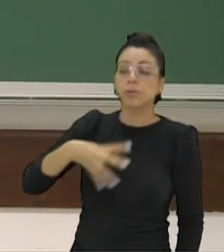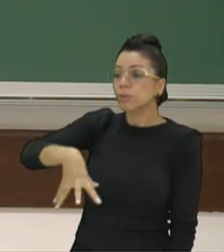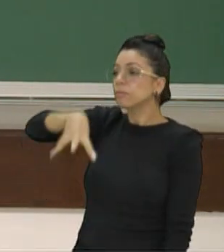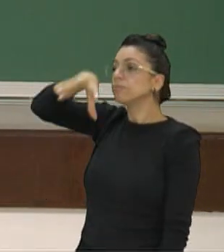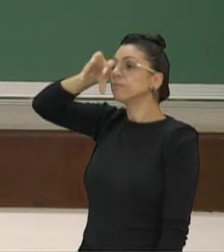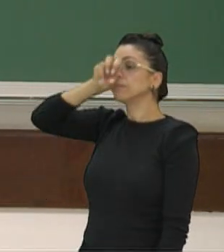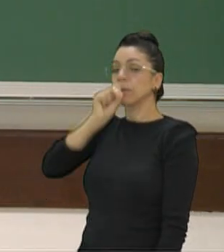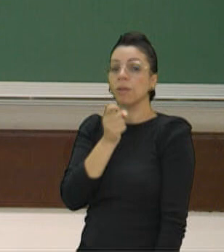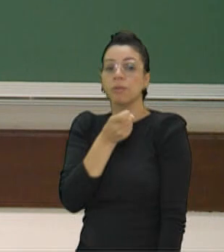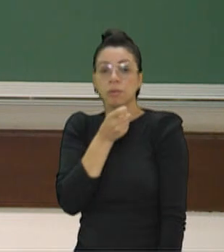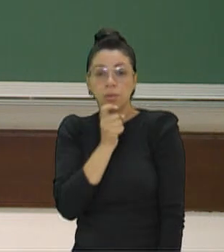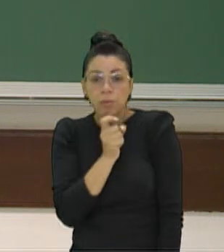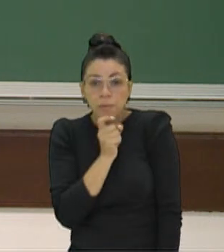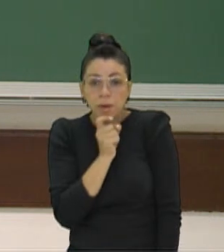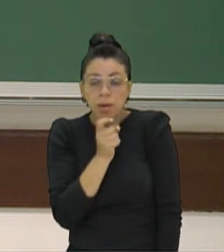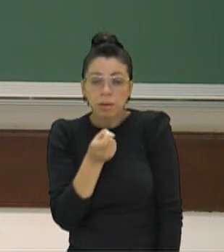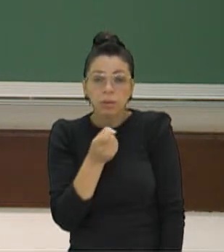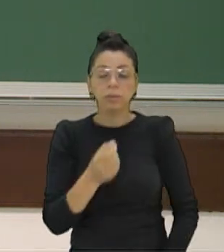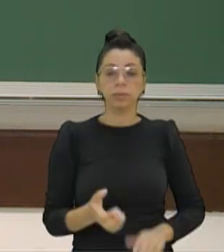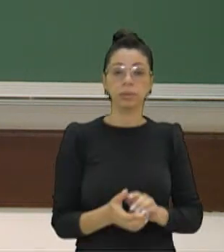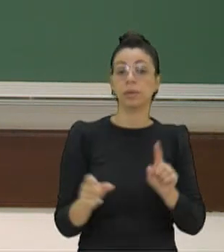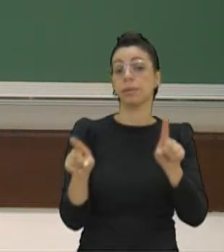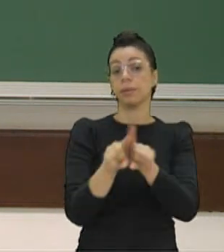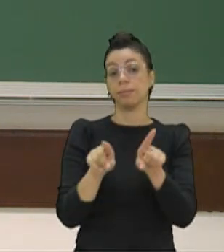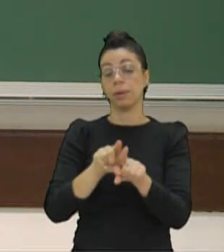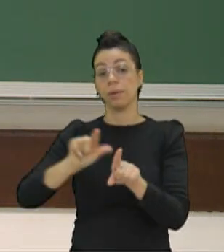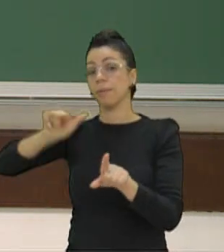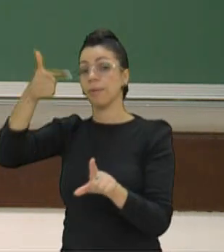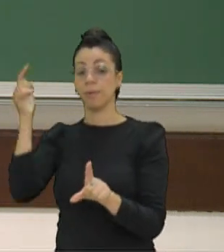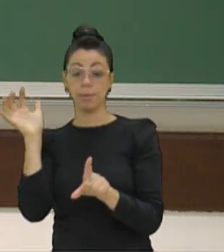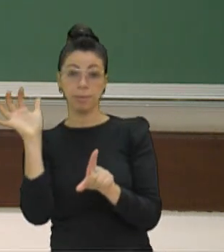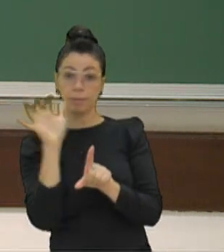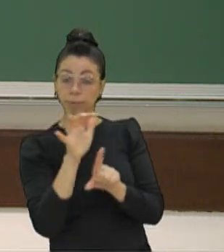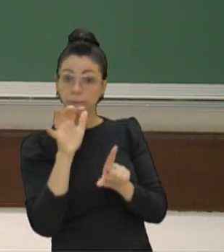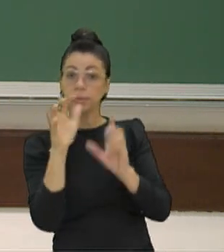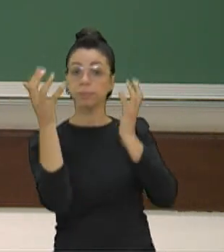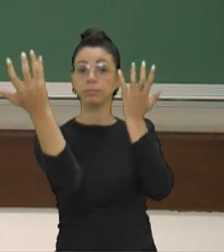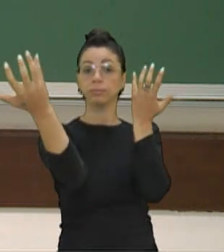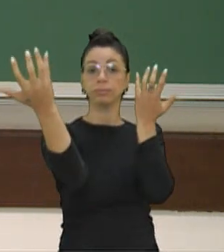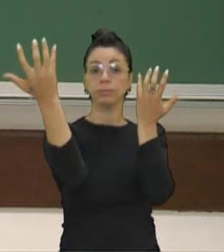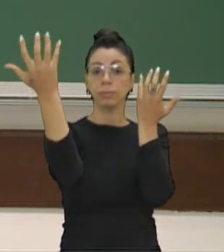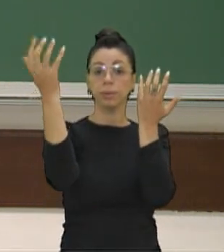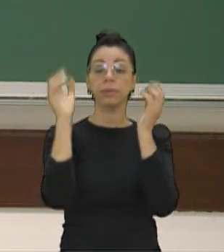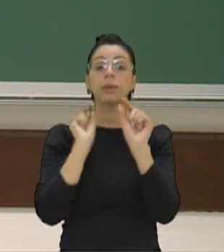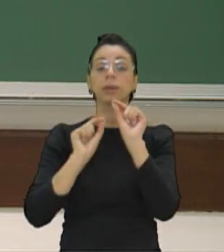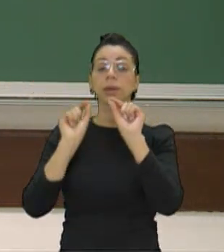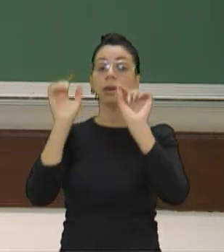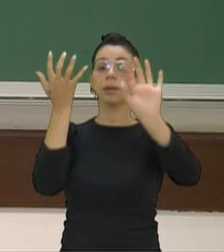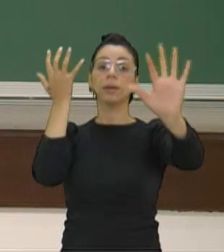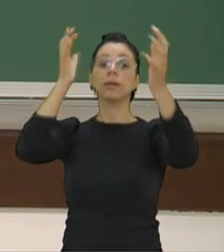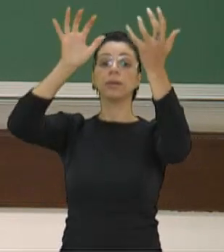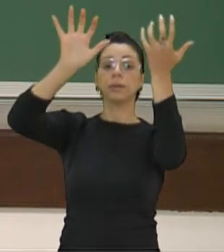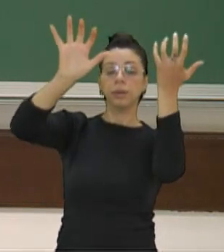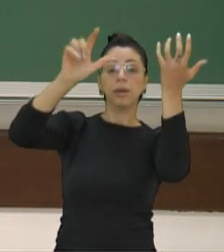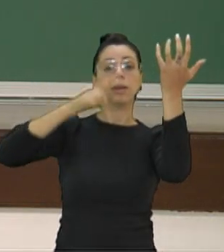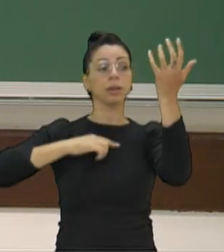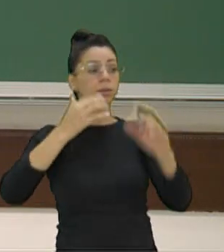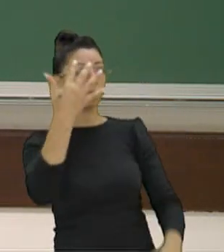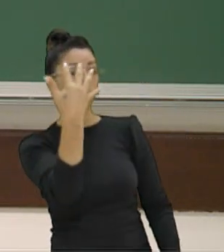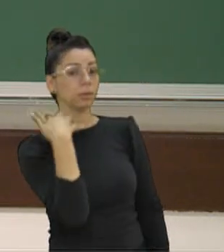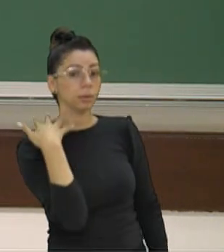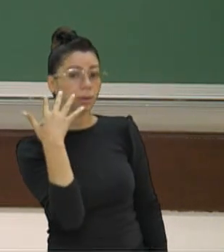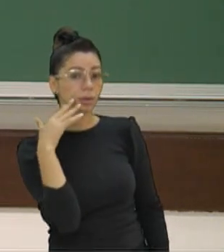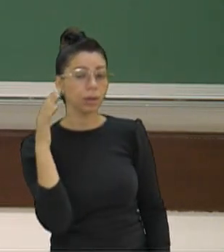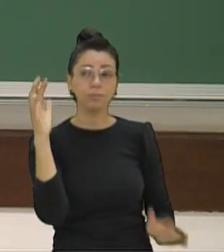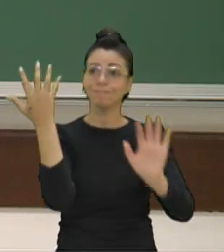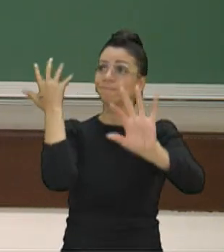do que no verão. E o outro fator também são as mudanças bruscas no clima. Então, às vezes, a gente tem dias quentes,